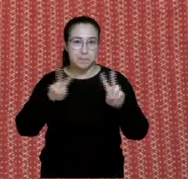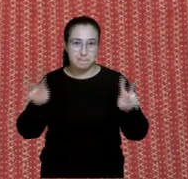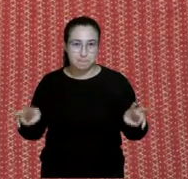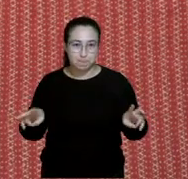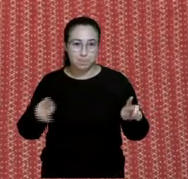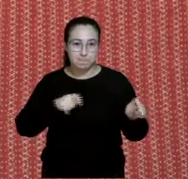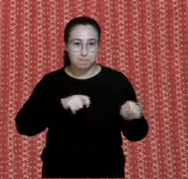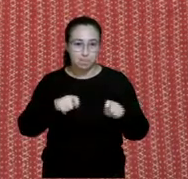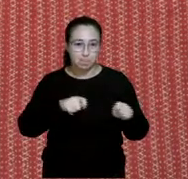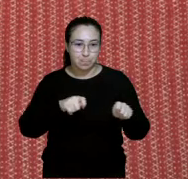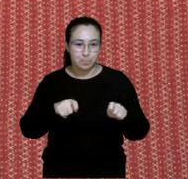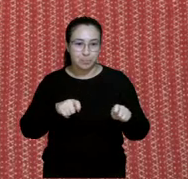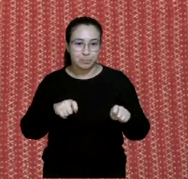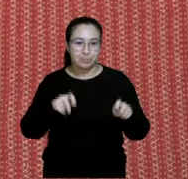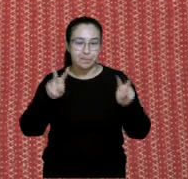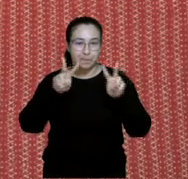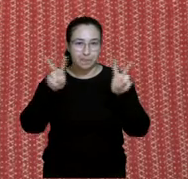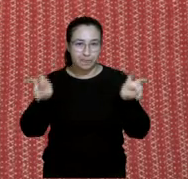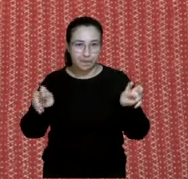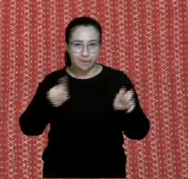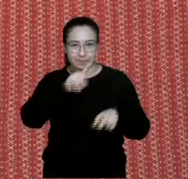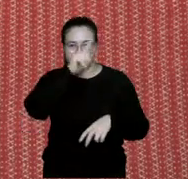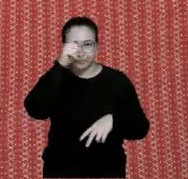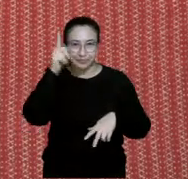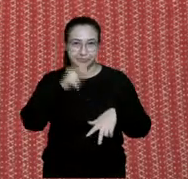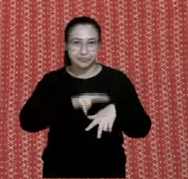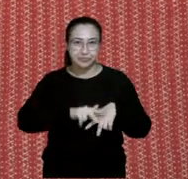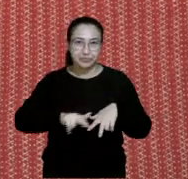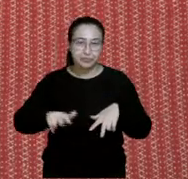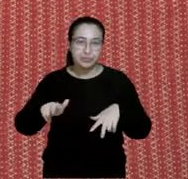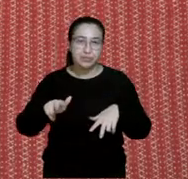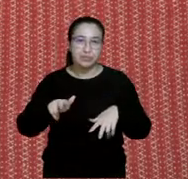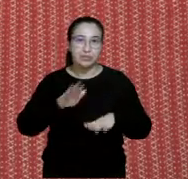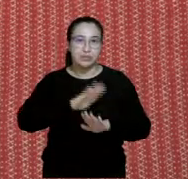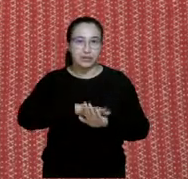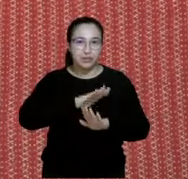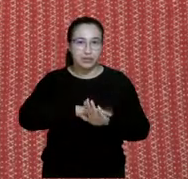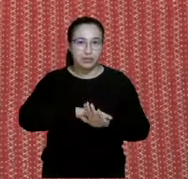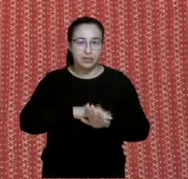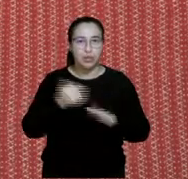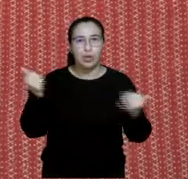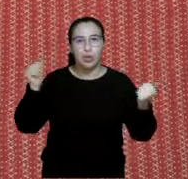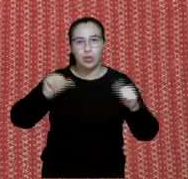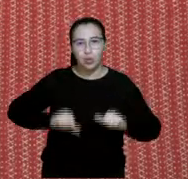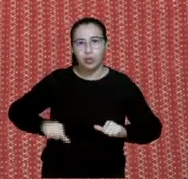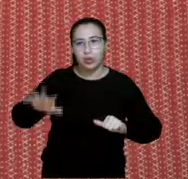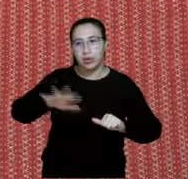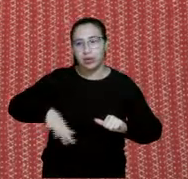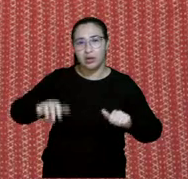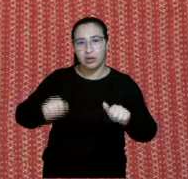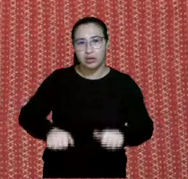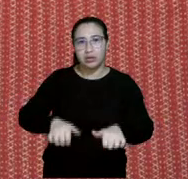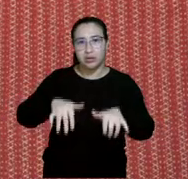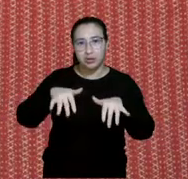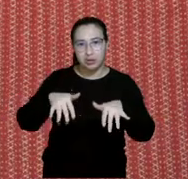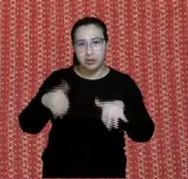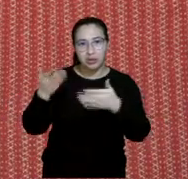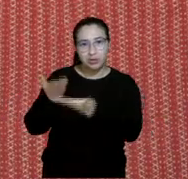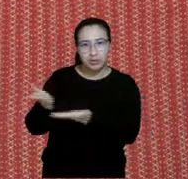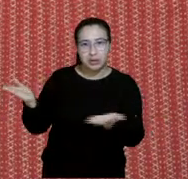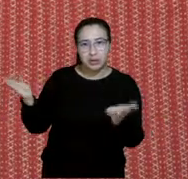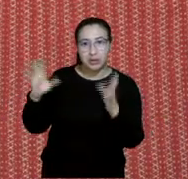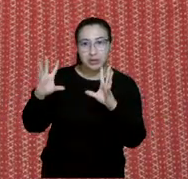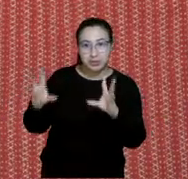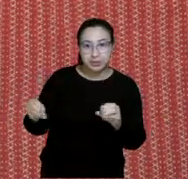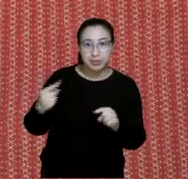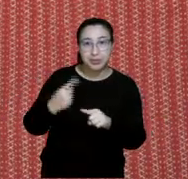aquecer um debate ideológico em relação à vacina. É muito ruim colocar o plenário e todos os deputados nessa situação, porque